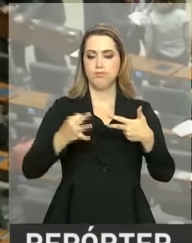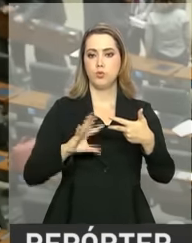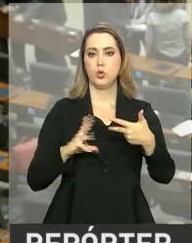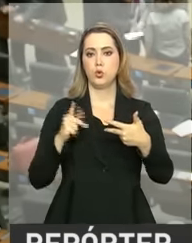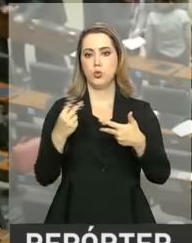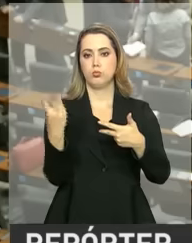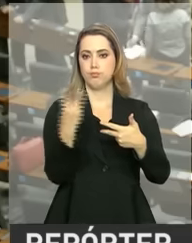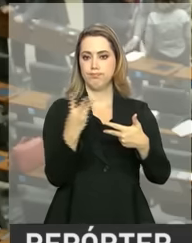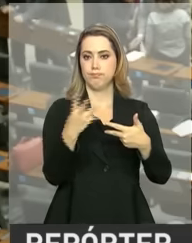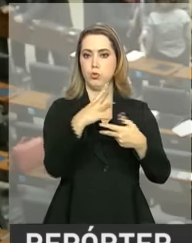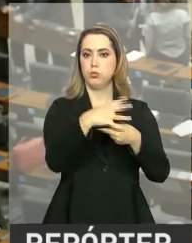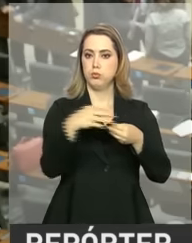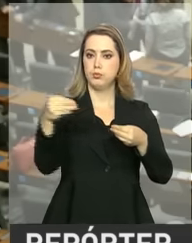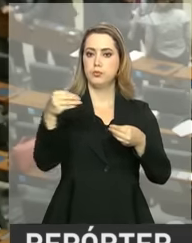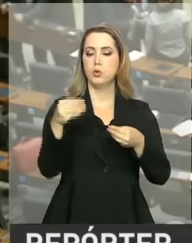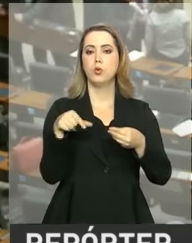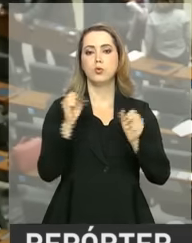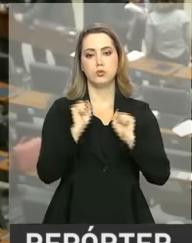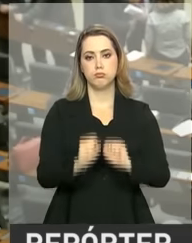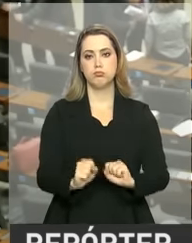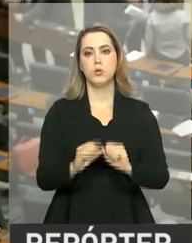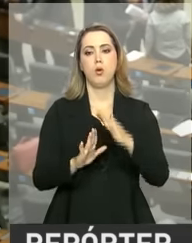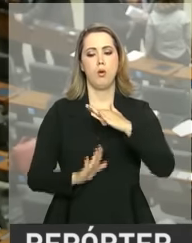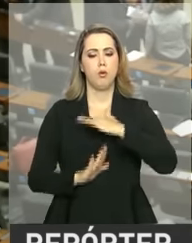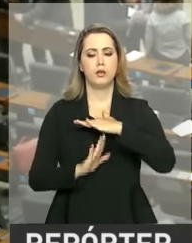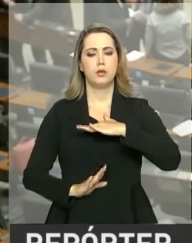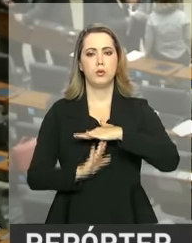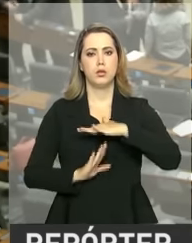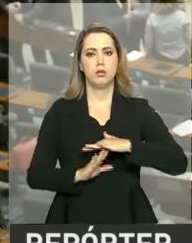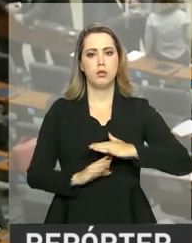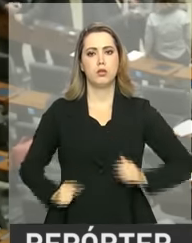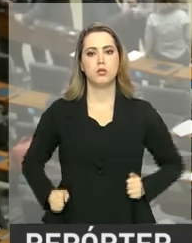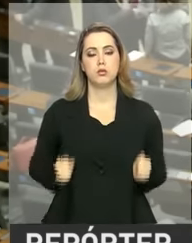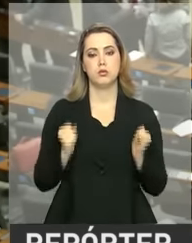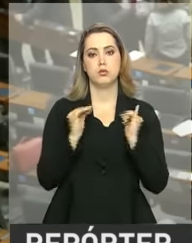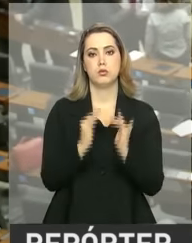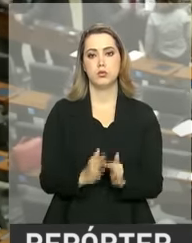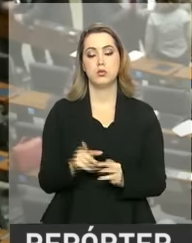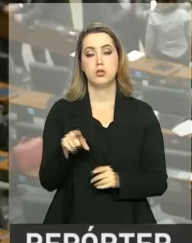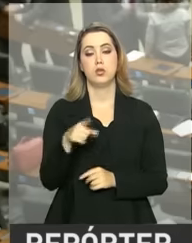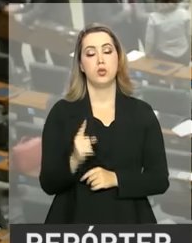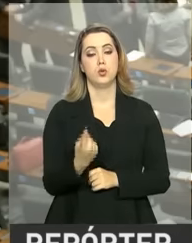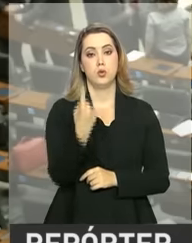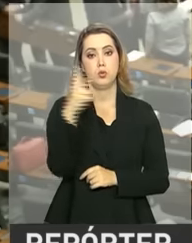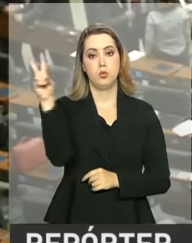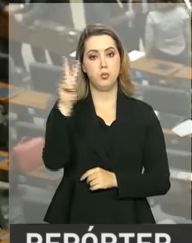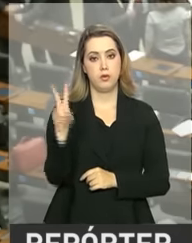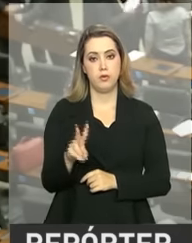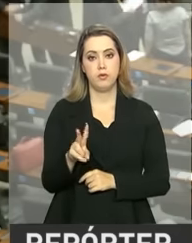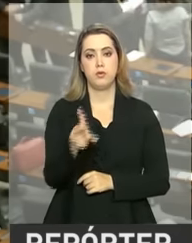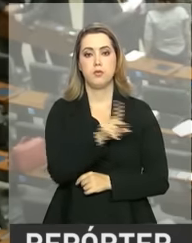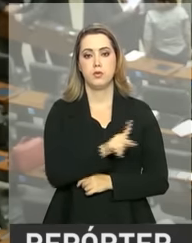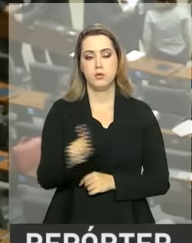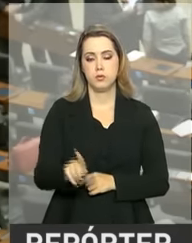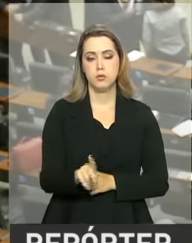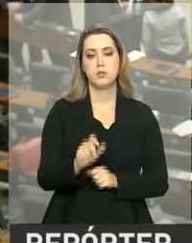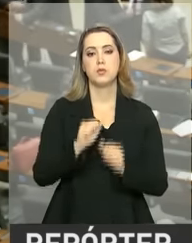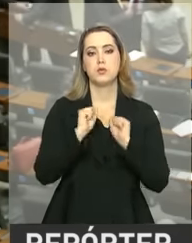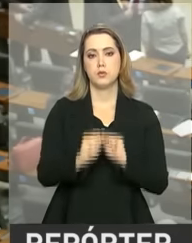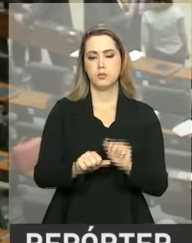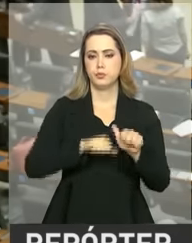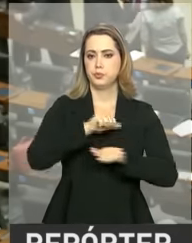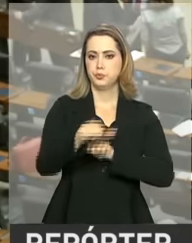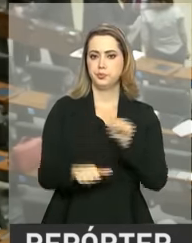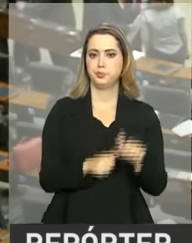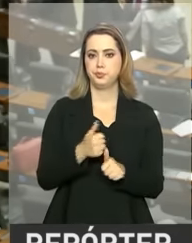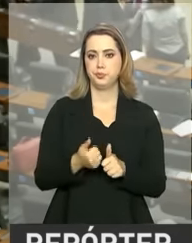poderá alterar a regra a partir do 10º ano de vigência, e isso apenas uma vez em cada mandato. Eu